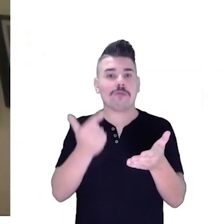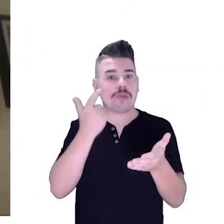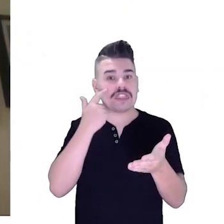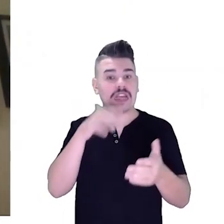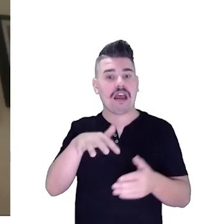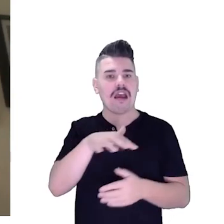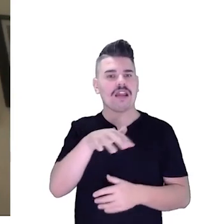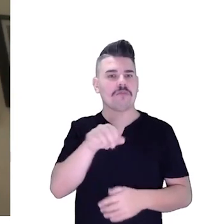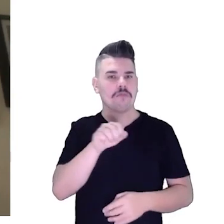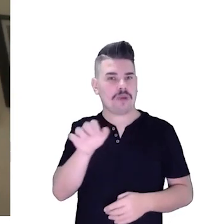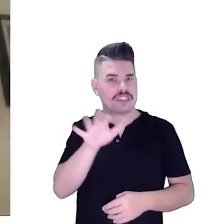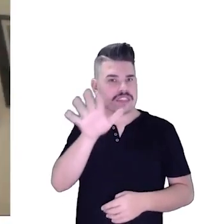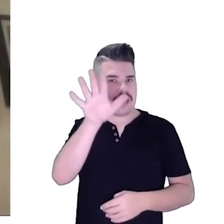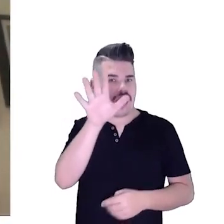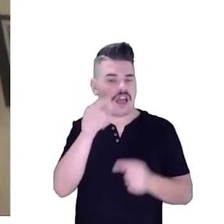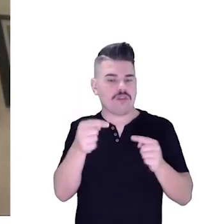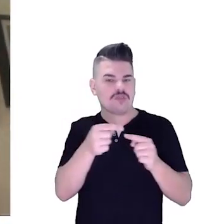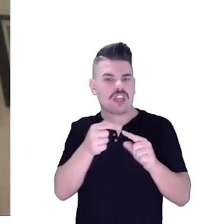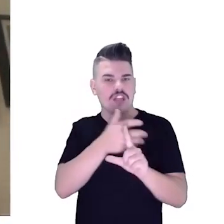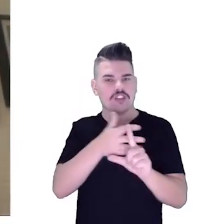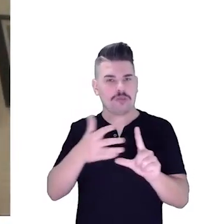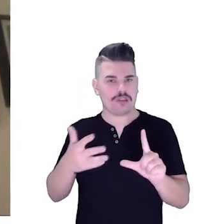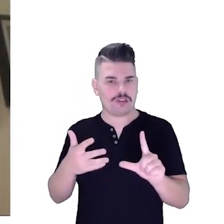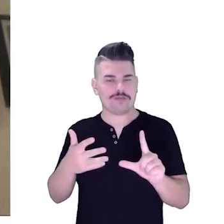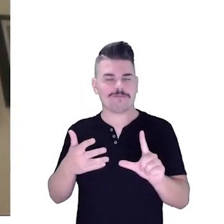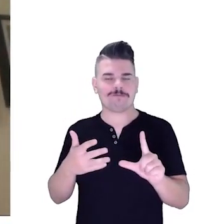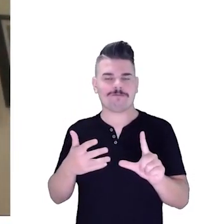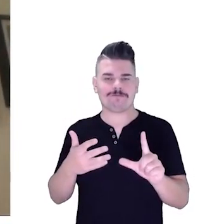de forma mais cara, né?